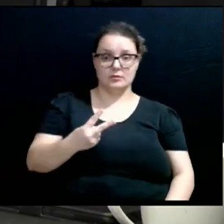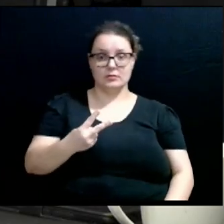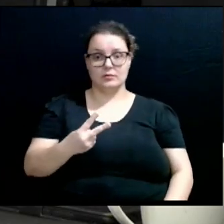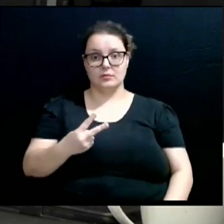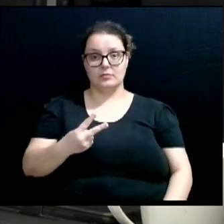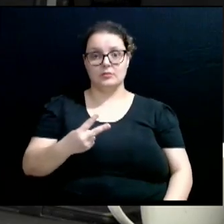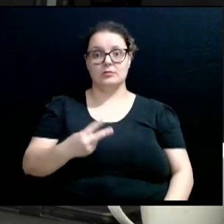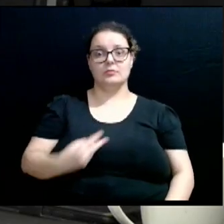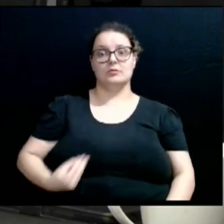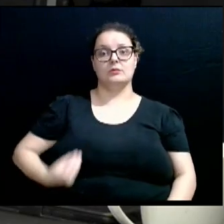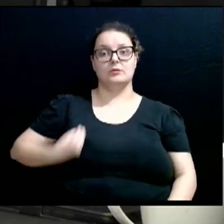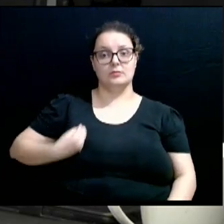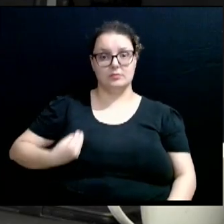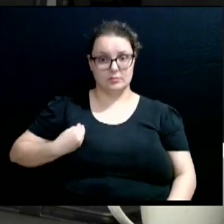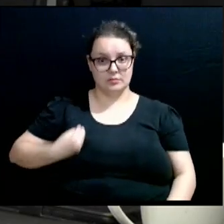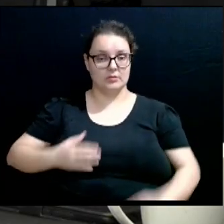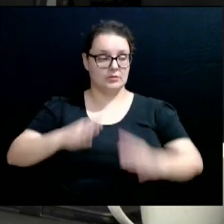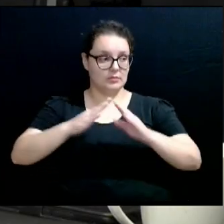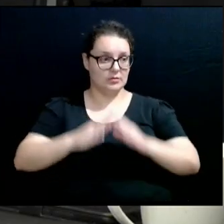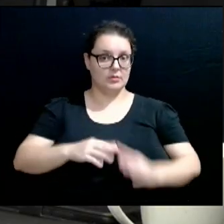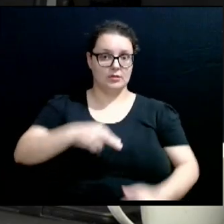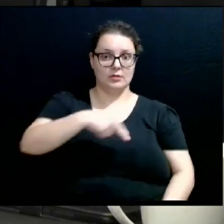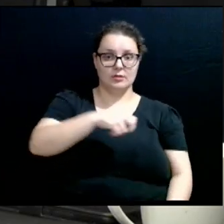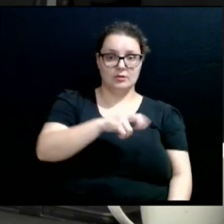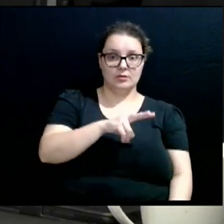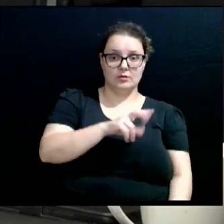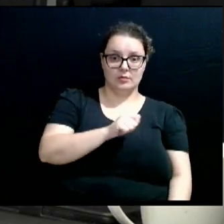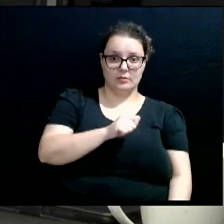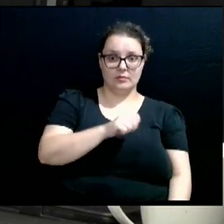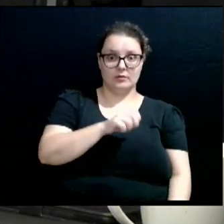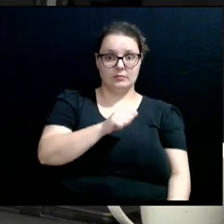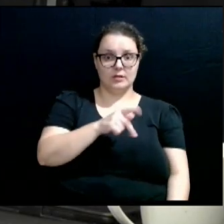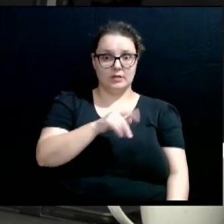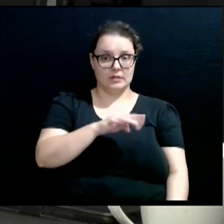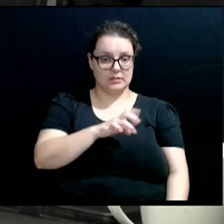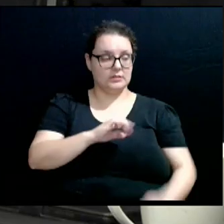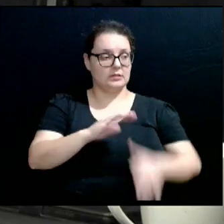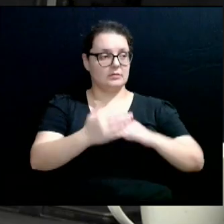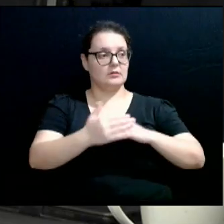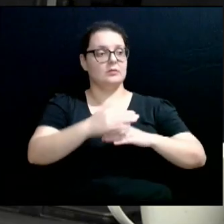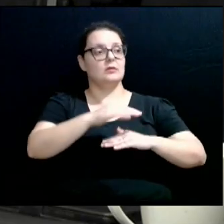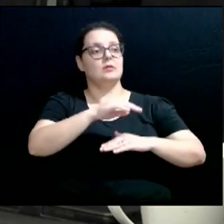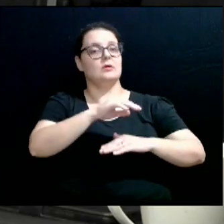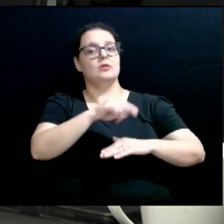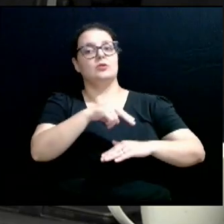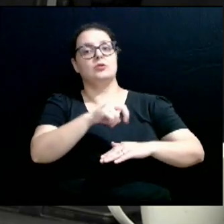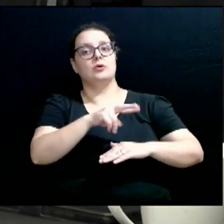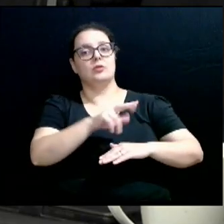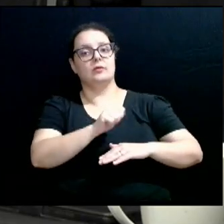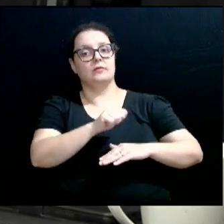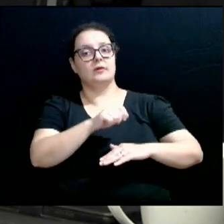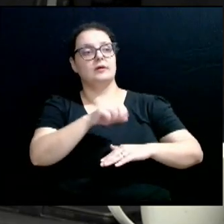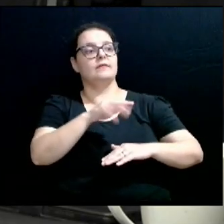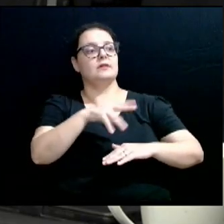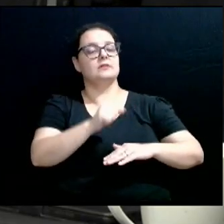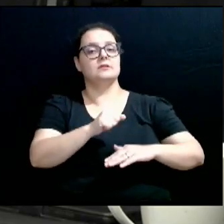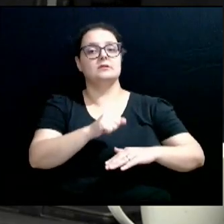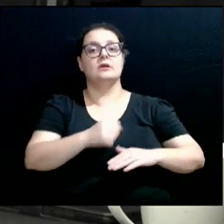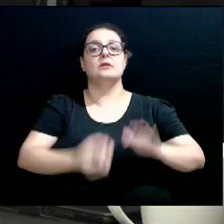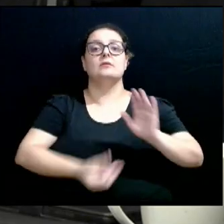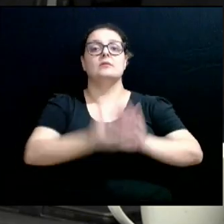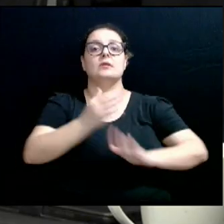de Nova Aparecida, na Vila Francisca, bairro fundado a partir da luta por moradia liderada por sua